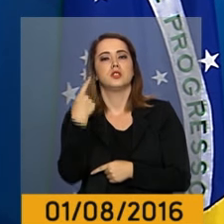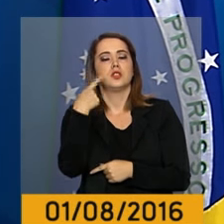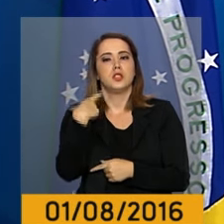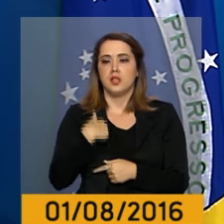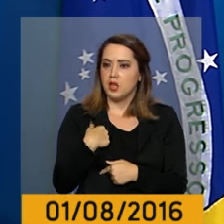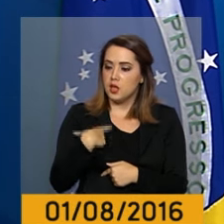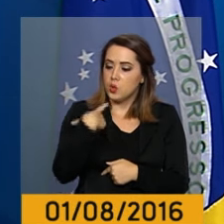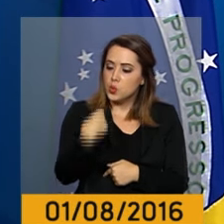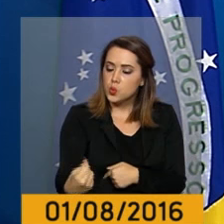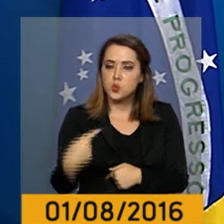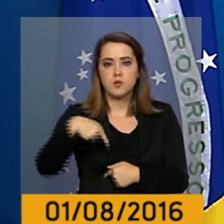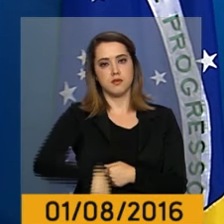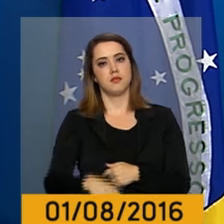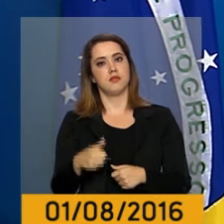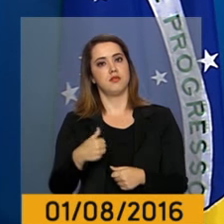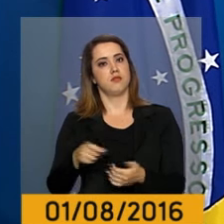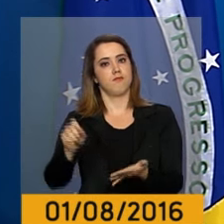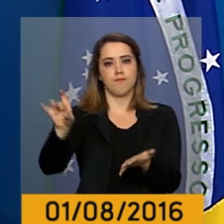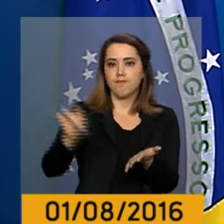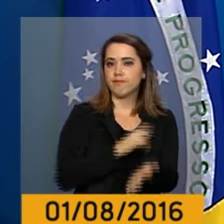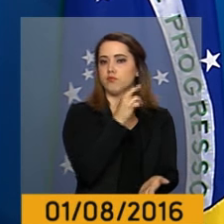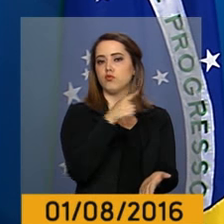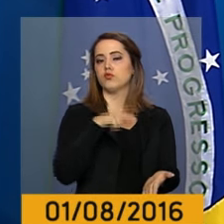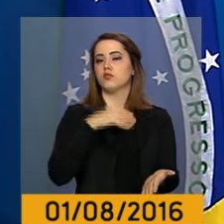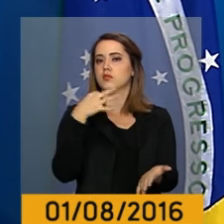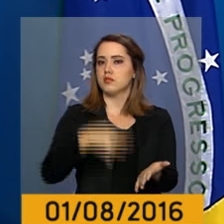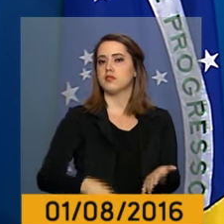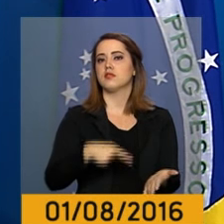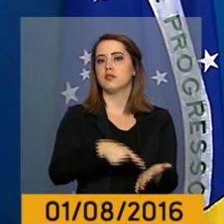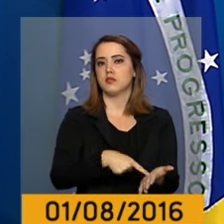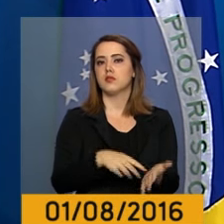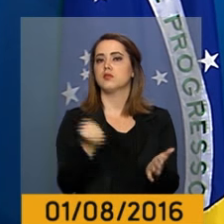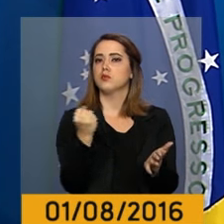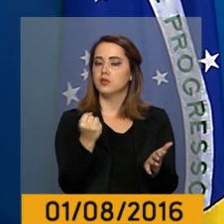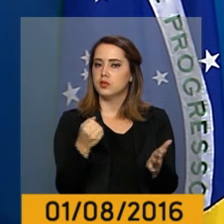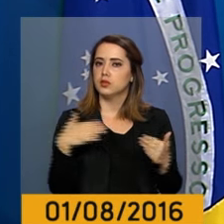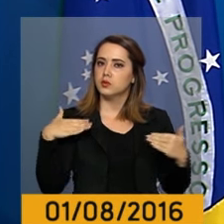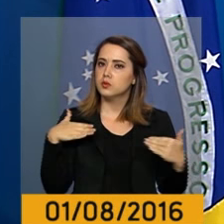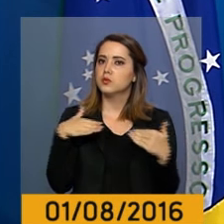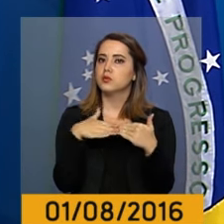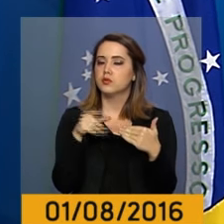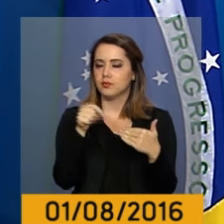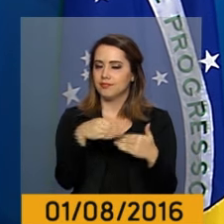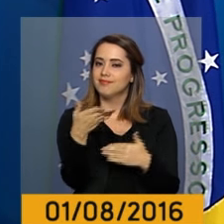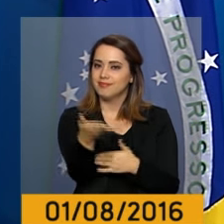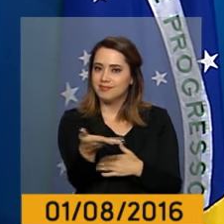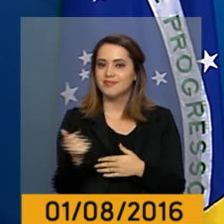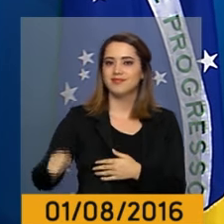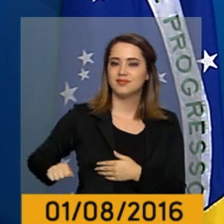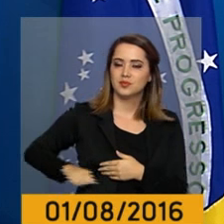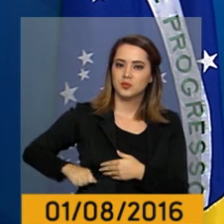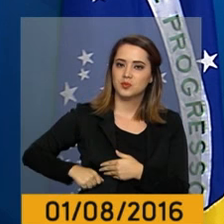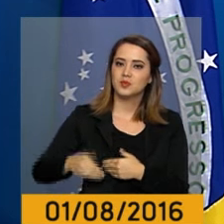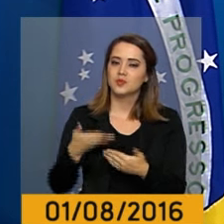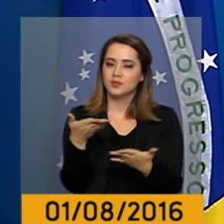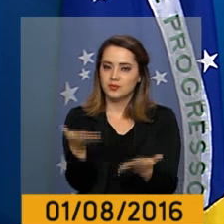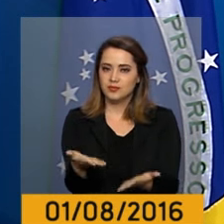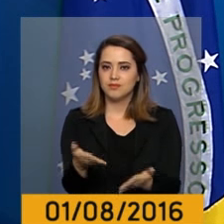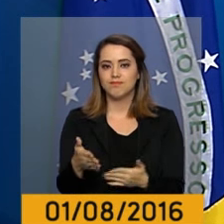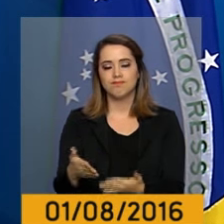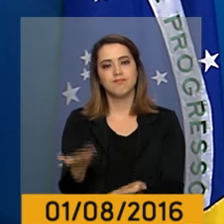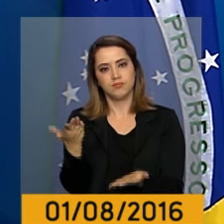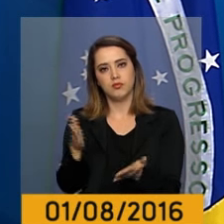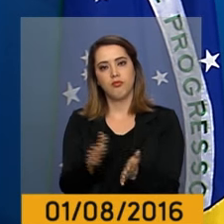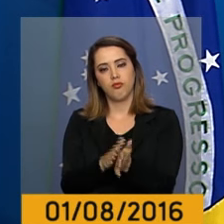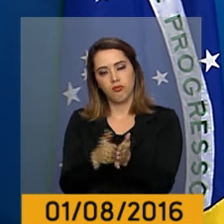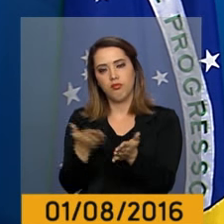daqui enquanto não tiver a assinatura deste acordo. E a senhora embaixadora, aqui vão também as